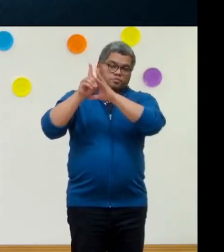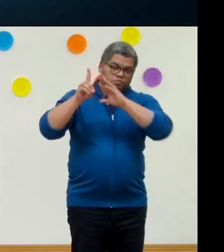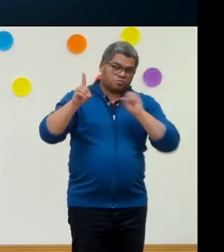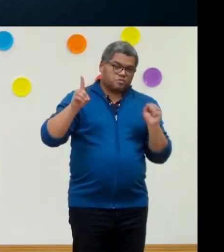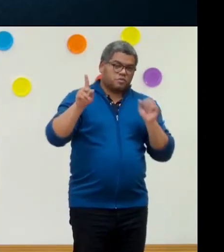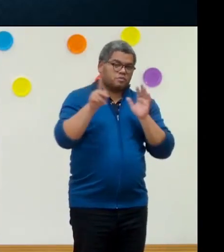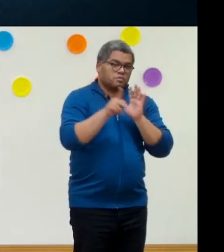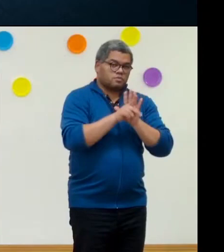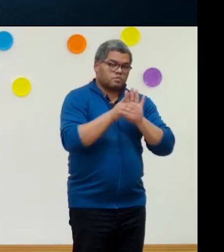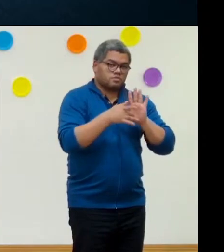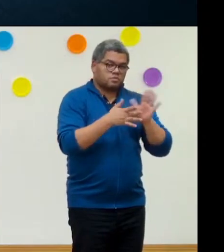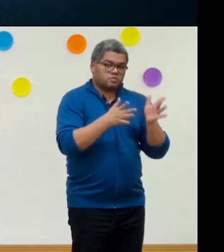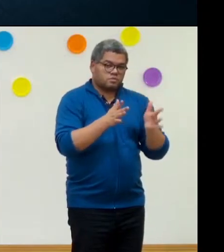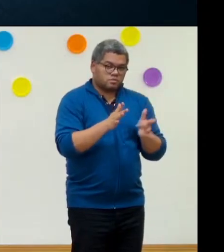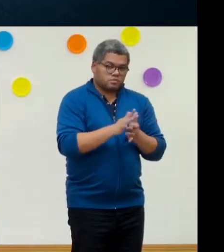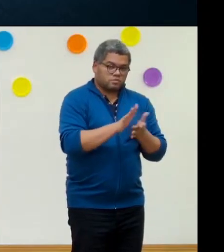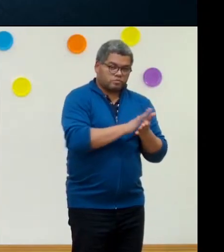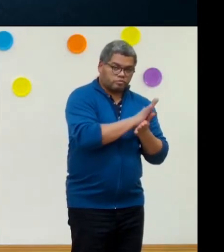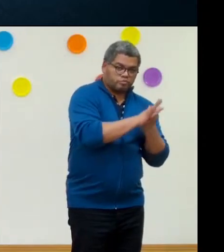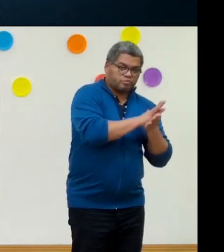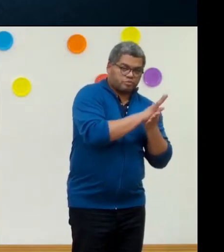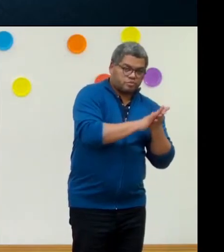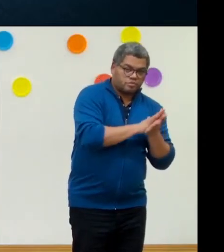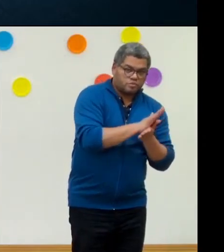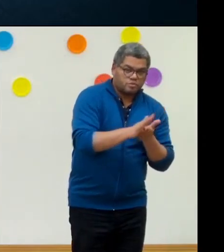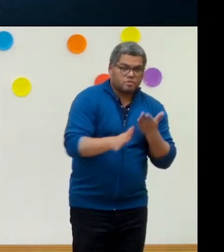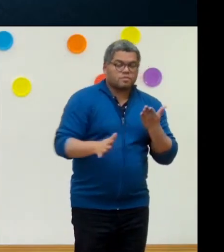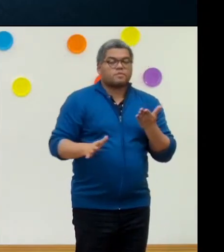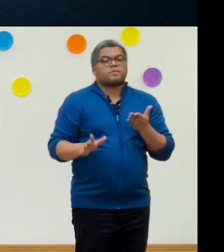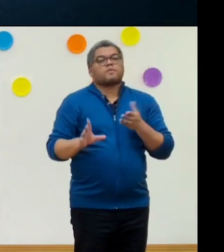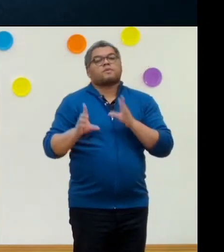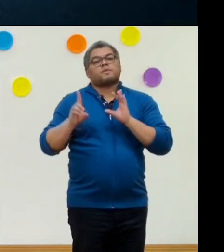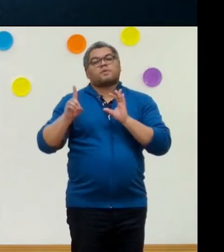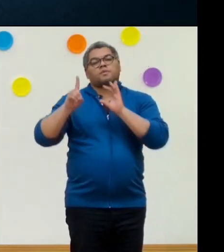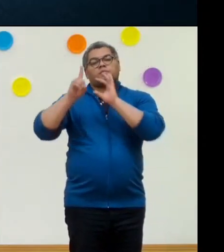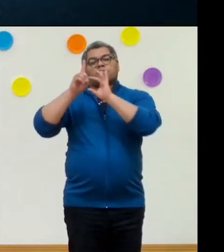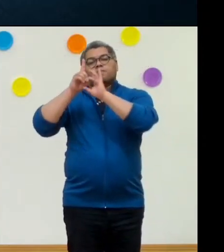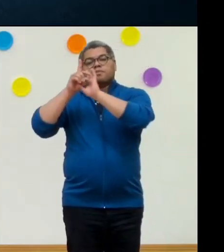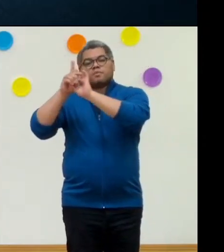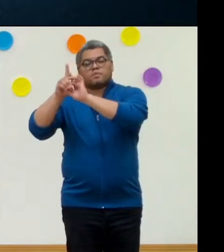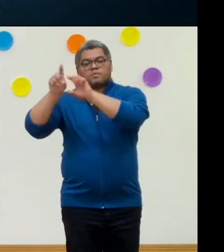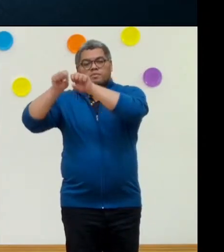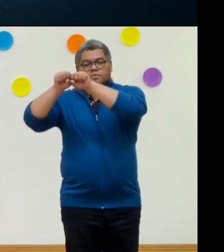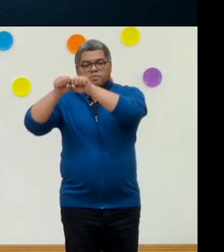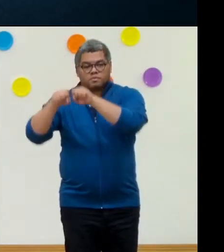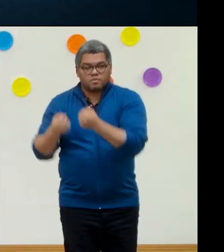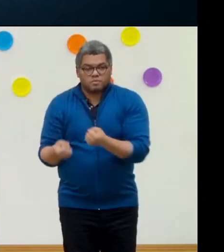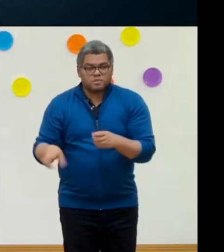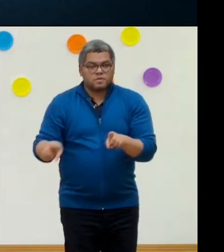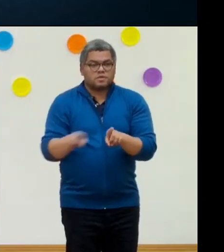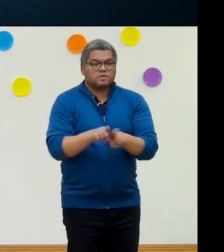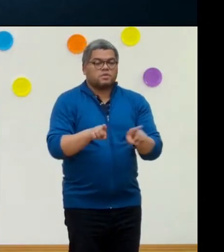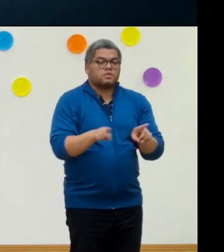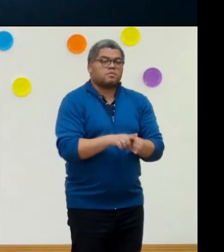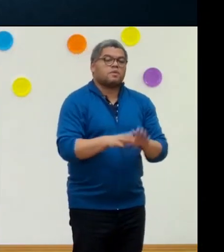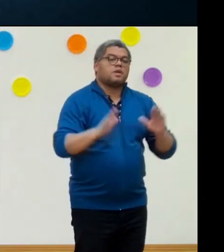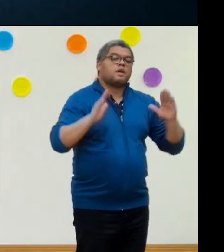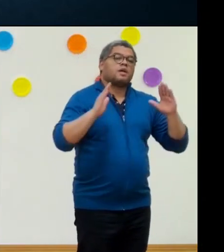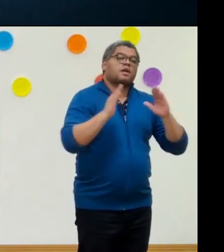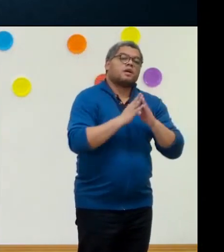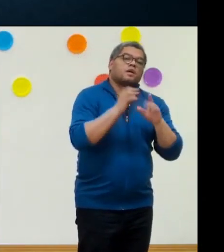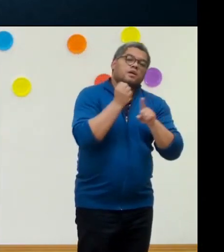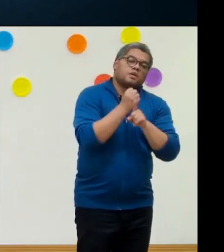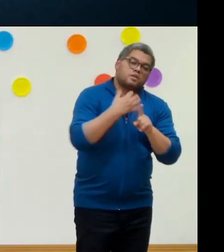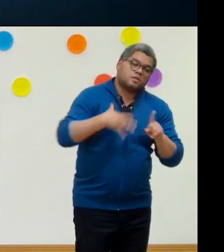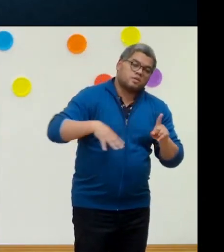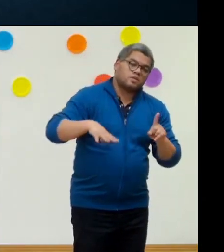o casamento. Adultério destrói comunhão com Deus. Adultério destrói o lar e a sociedade. Agora para